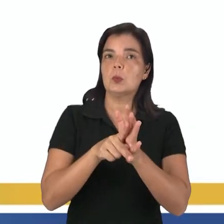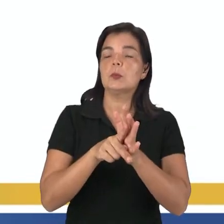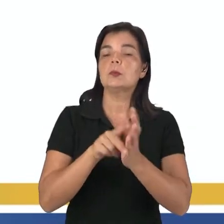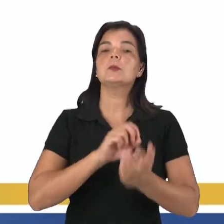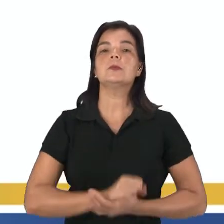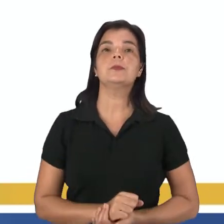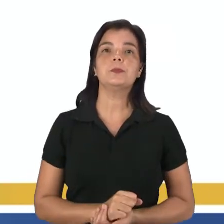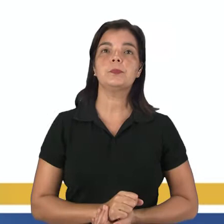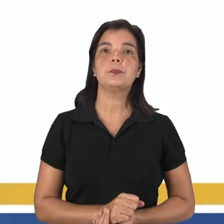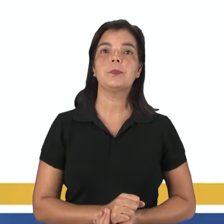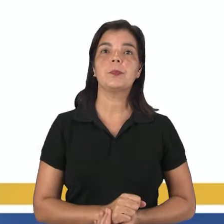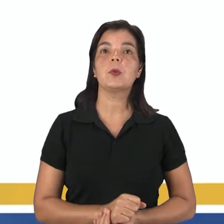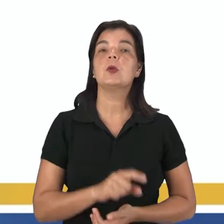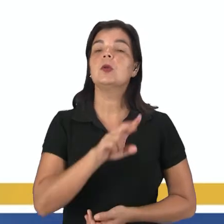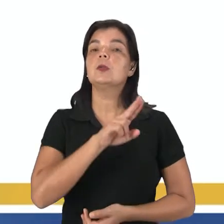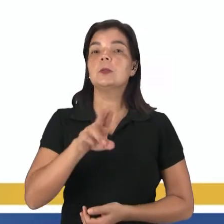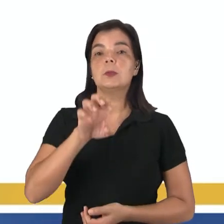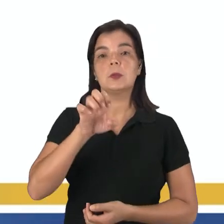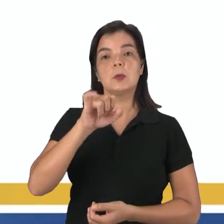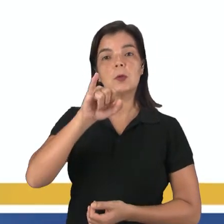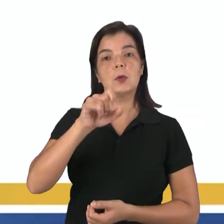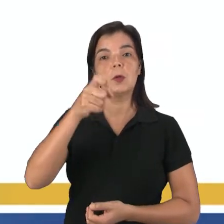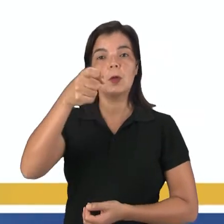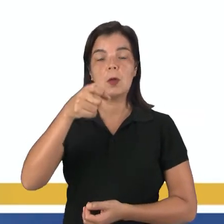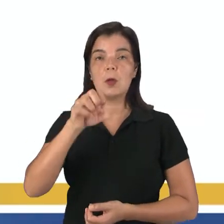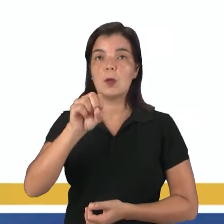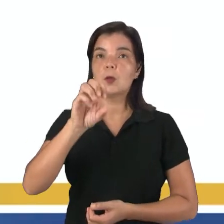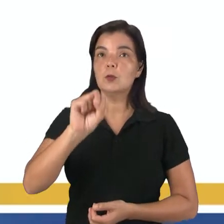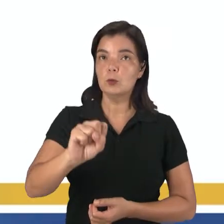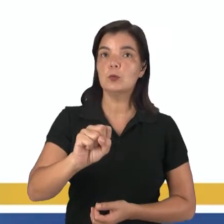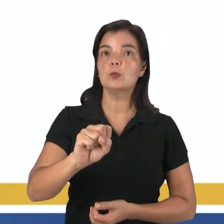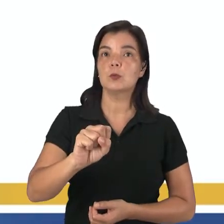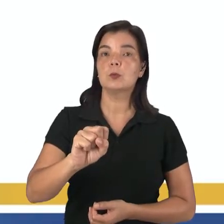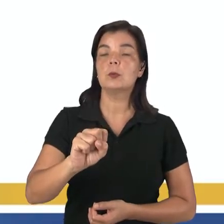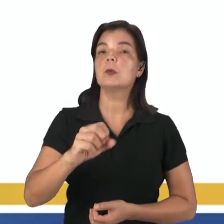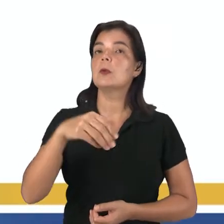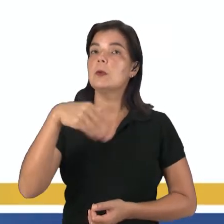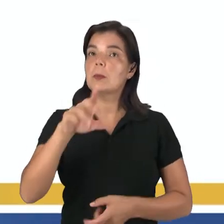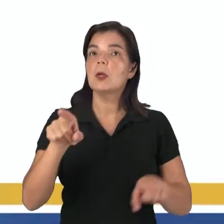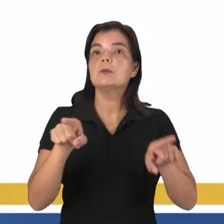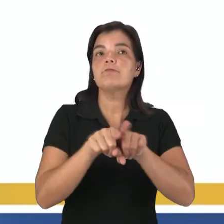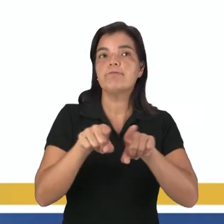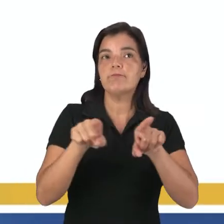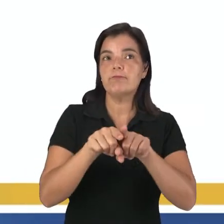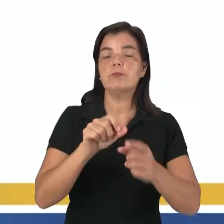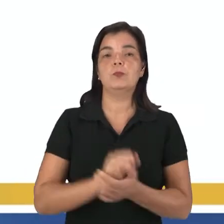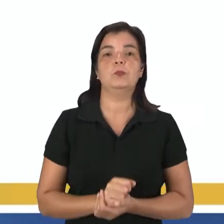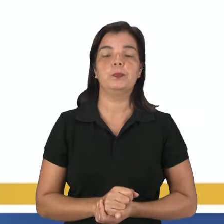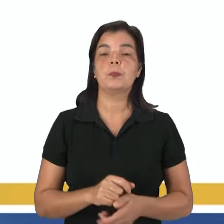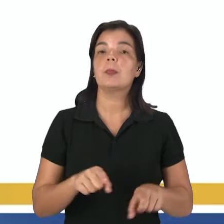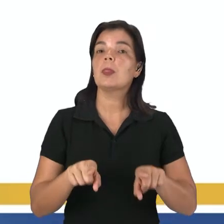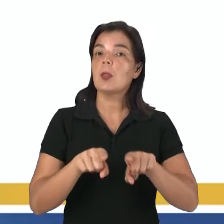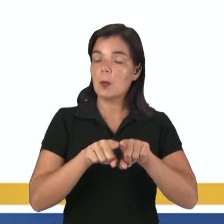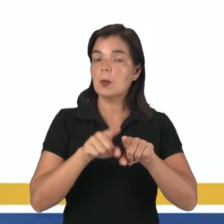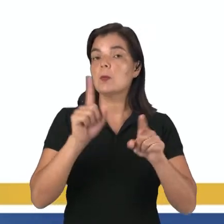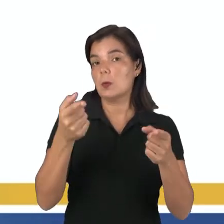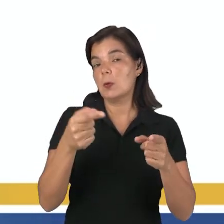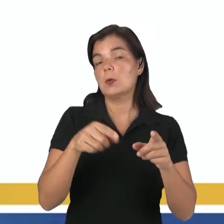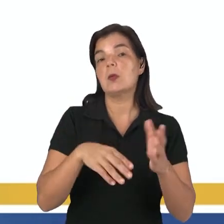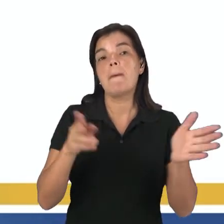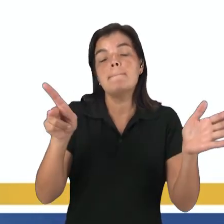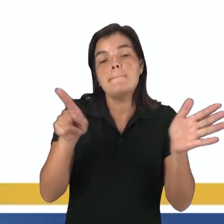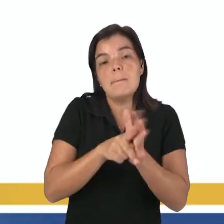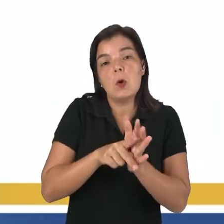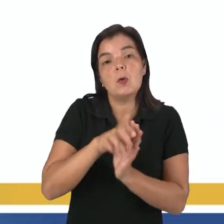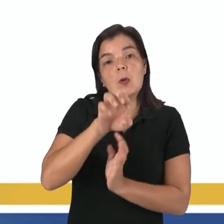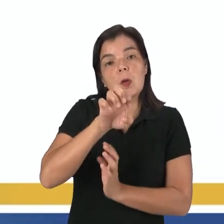ela pôs elas possuem um nome específico né que eu já mencionei aí anteriormente elas são chamadas de eixos e